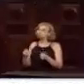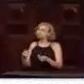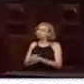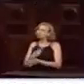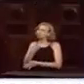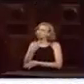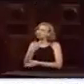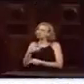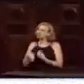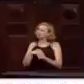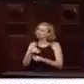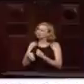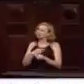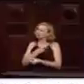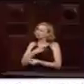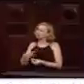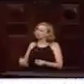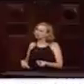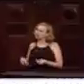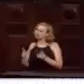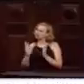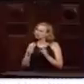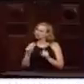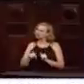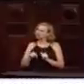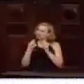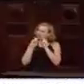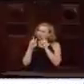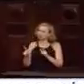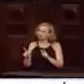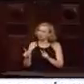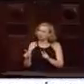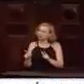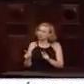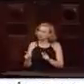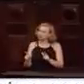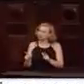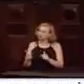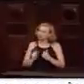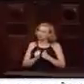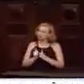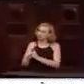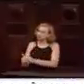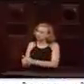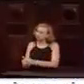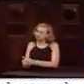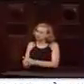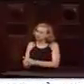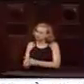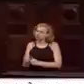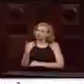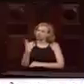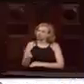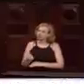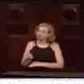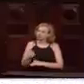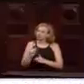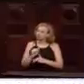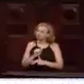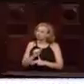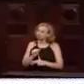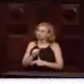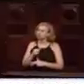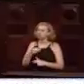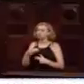aconteceu envolvendo o presidente aqui da Assembleia Legislativa, sendo conduzido para prestar depoimento, agora o Ministério Público